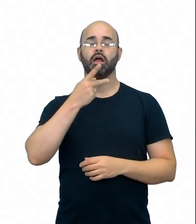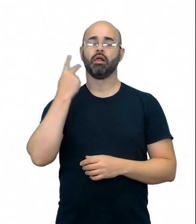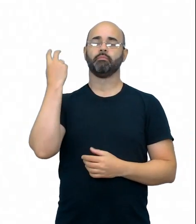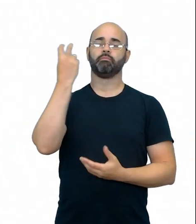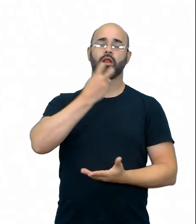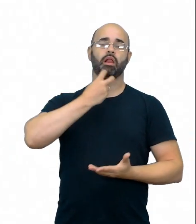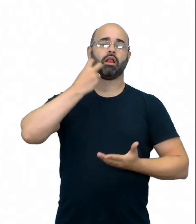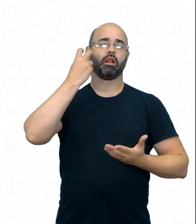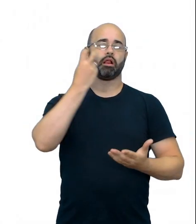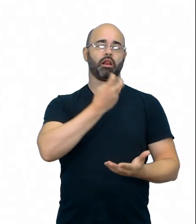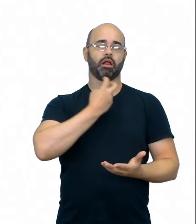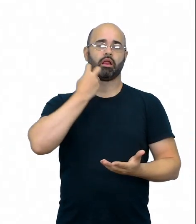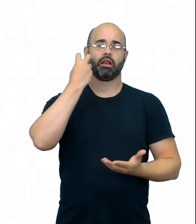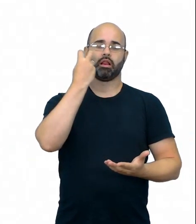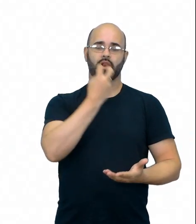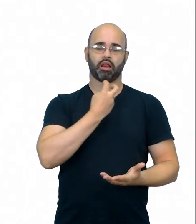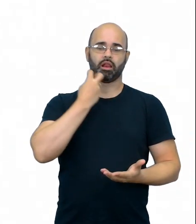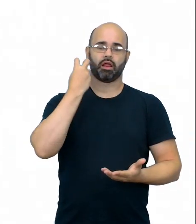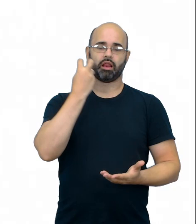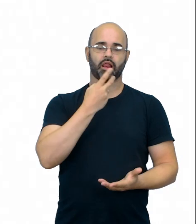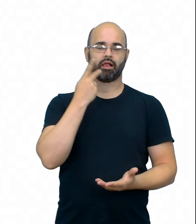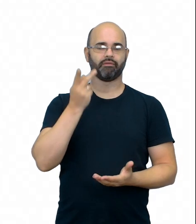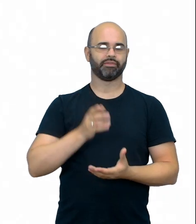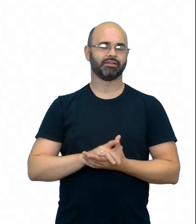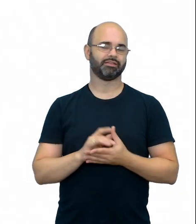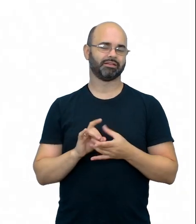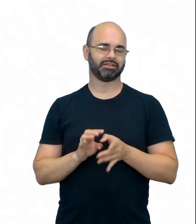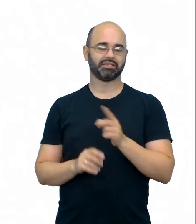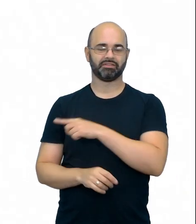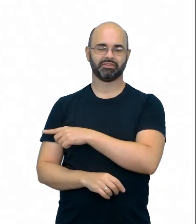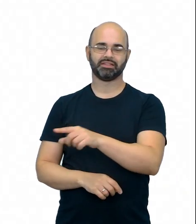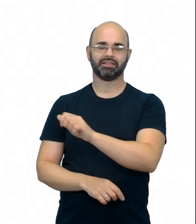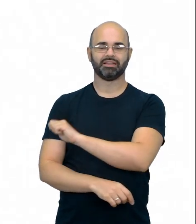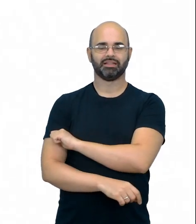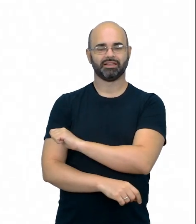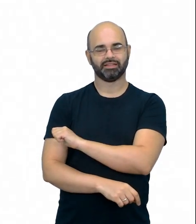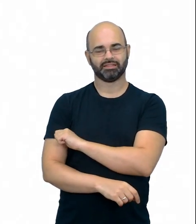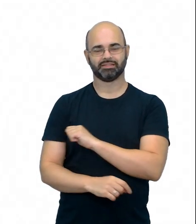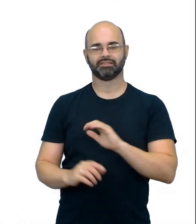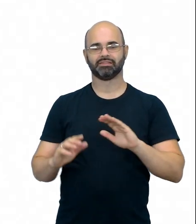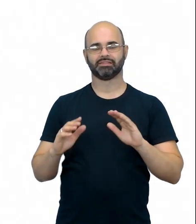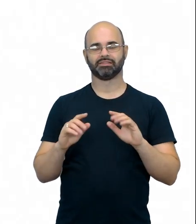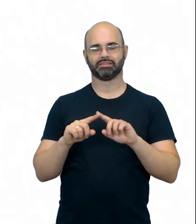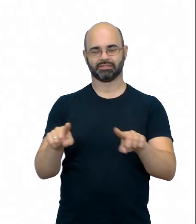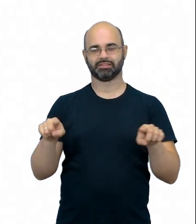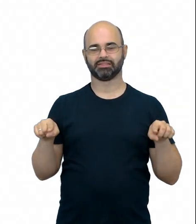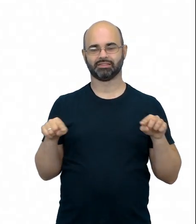fica aberto à disponibilidade de cada aluno, à diversidade da sala de aula também.